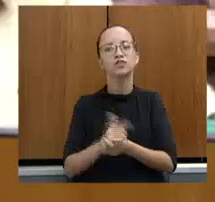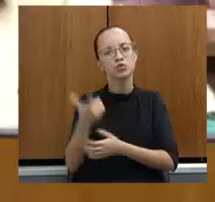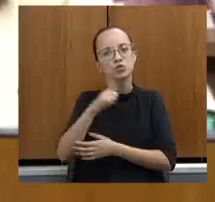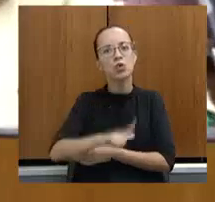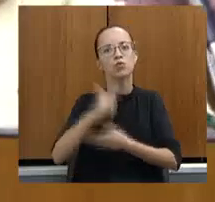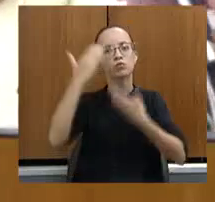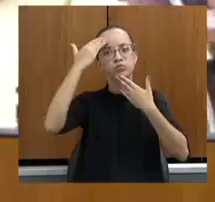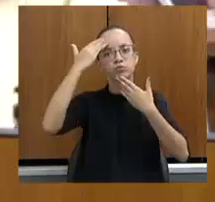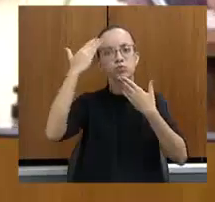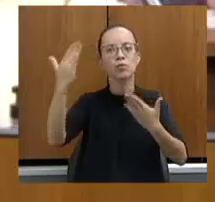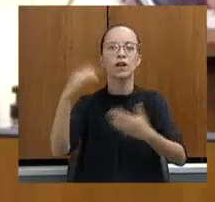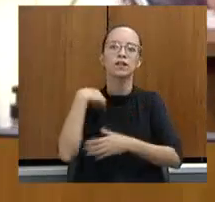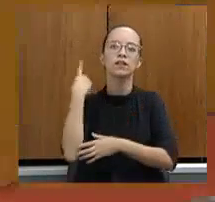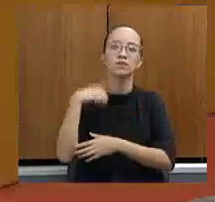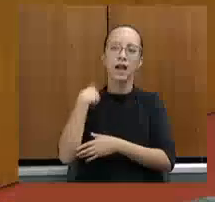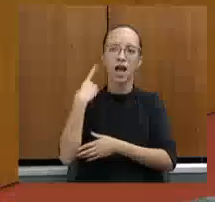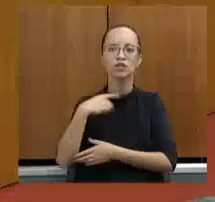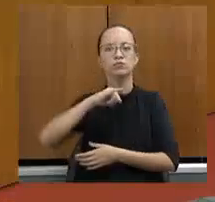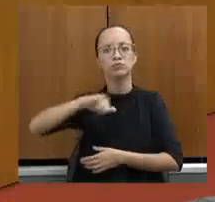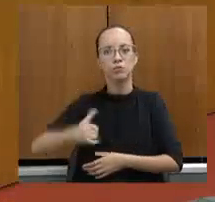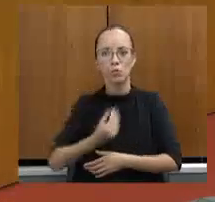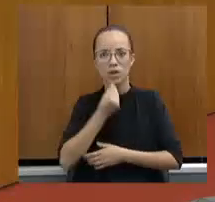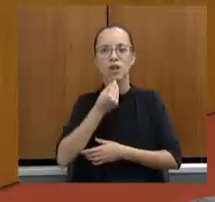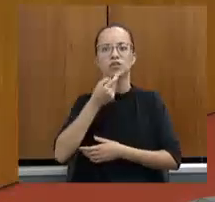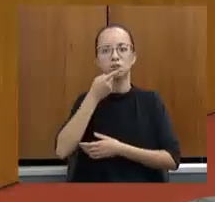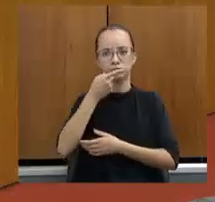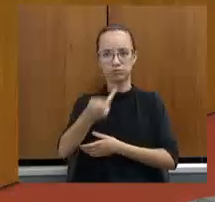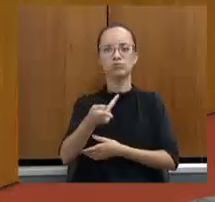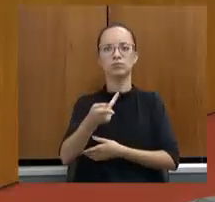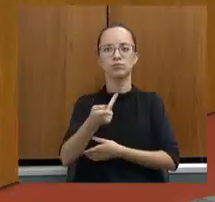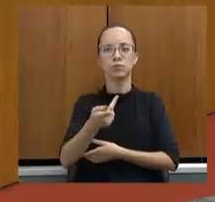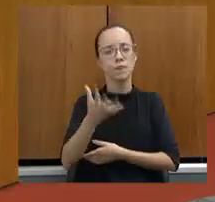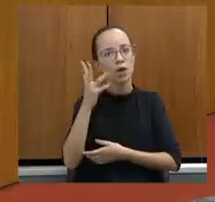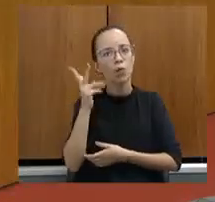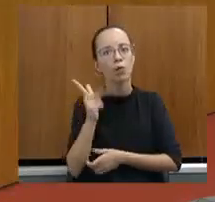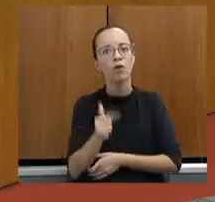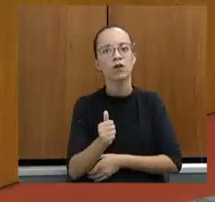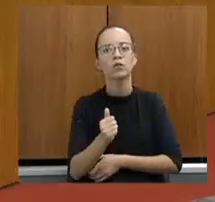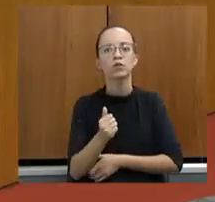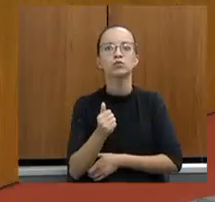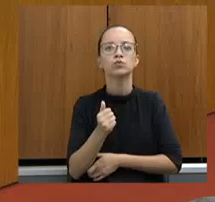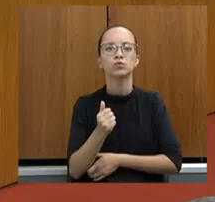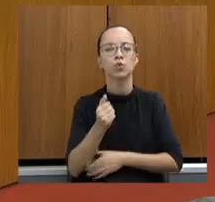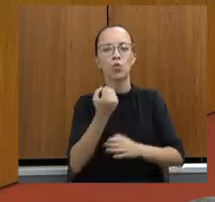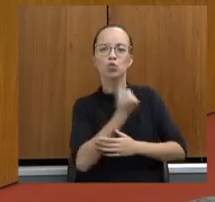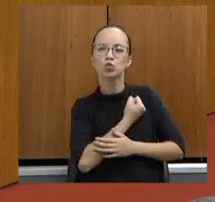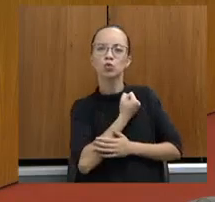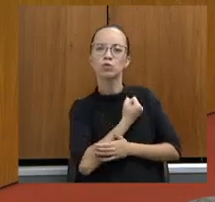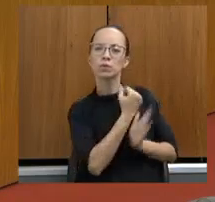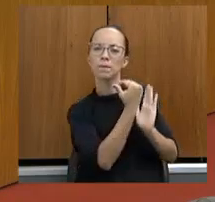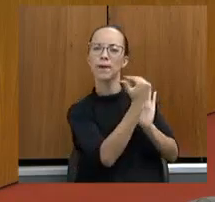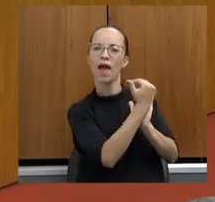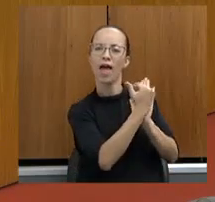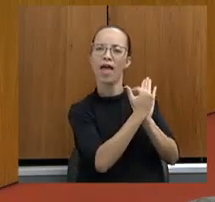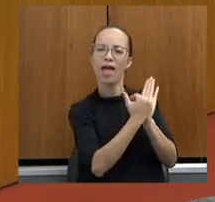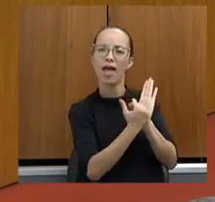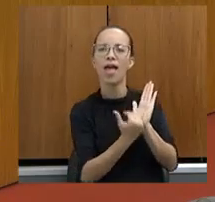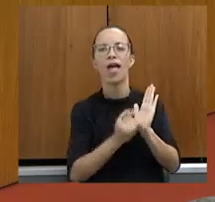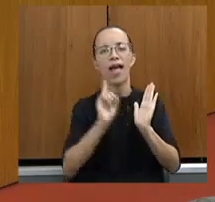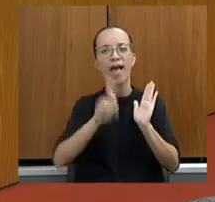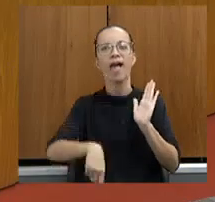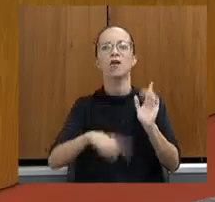vez agradecer deputada a oportunidade de estar falando eu acho que os números são bastante